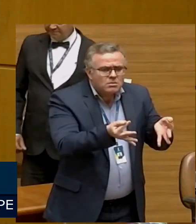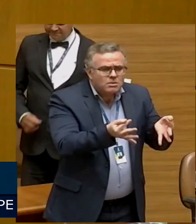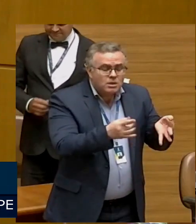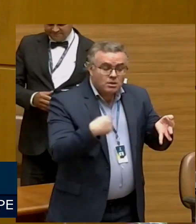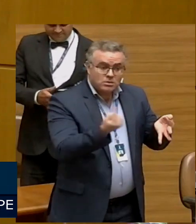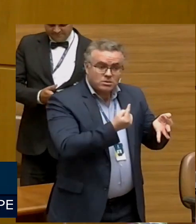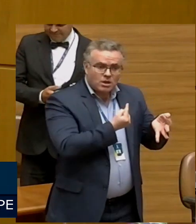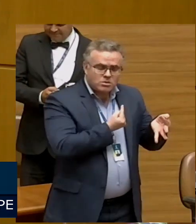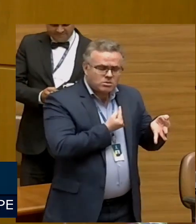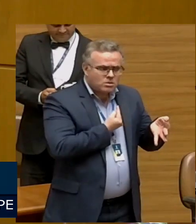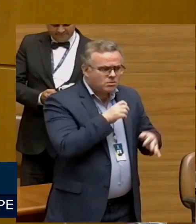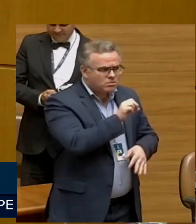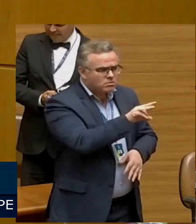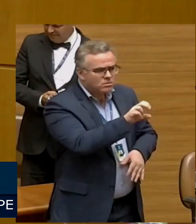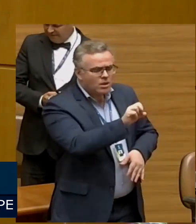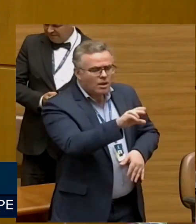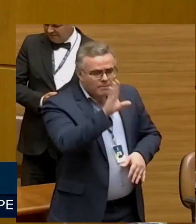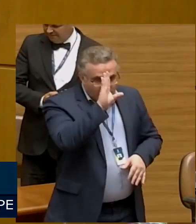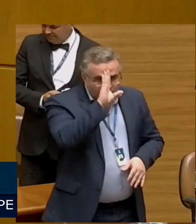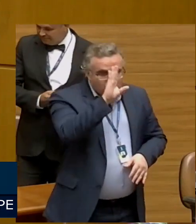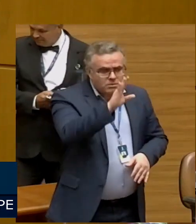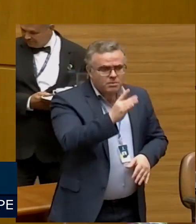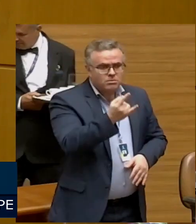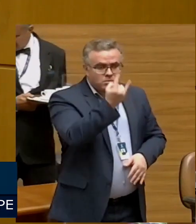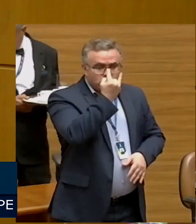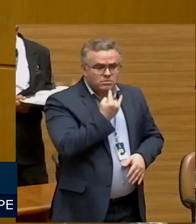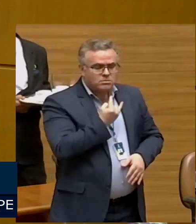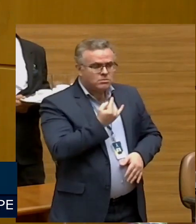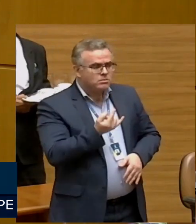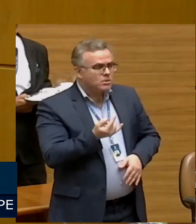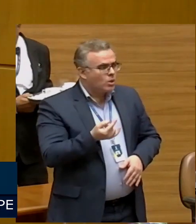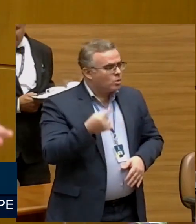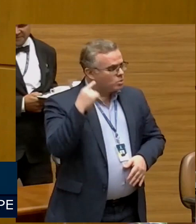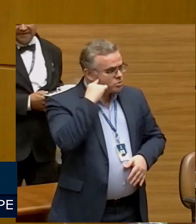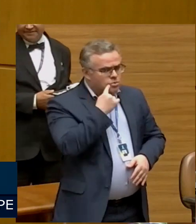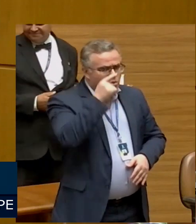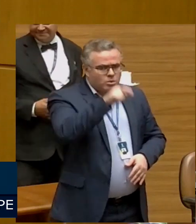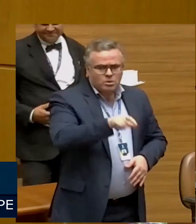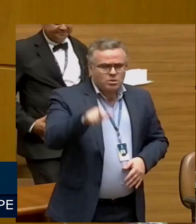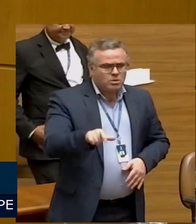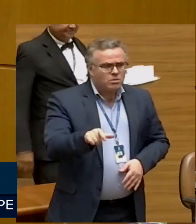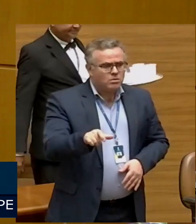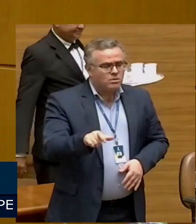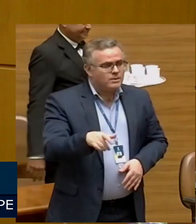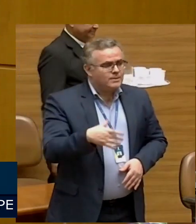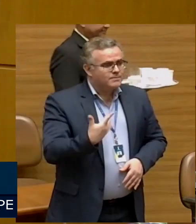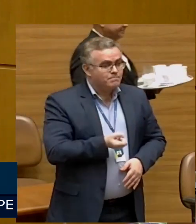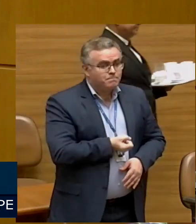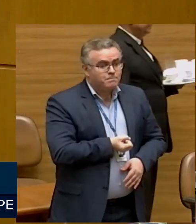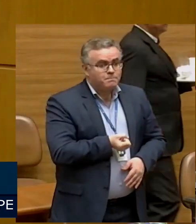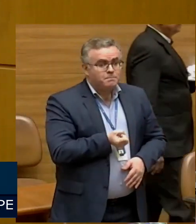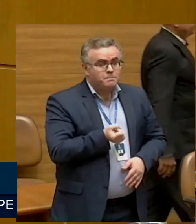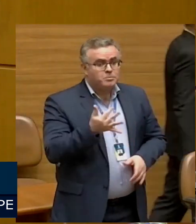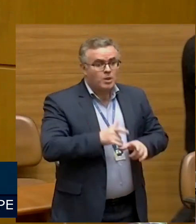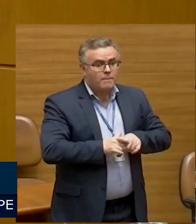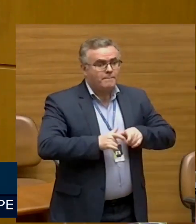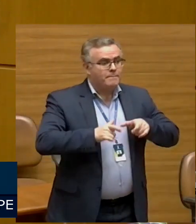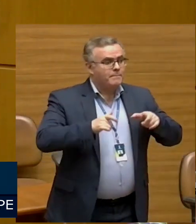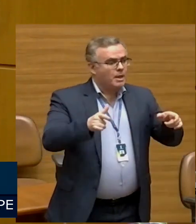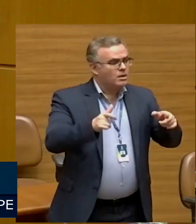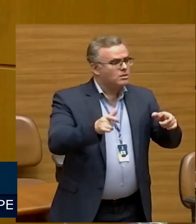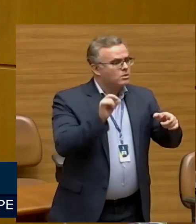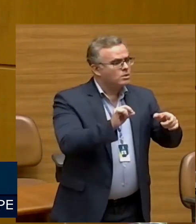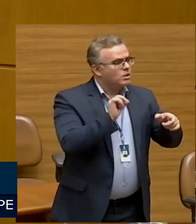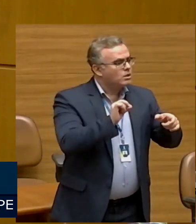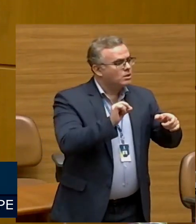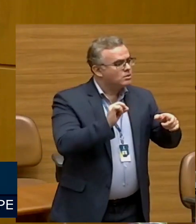quantitativo, principalmente da questão da deficiência visual e auditiva, que é o maior quantitativo no país. E a gente ainda